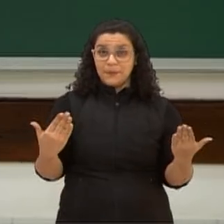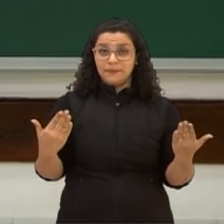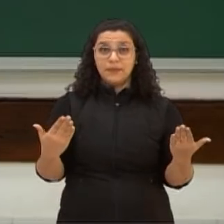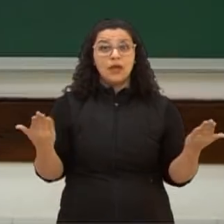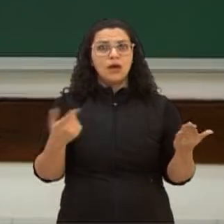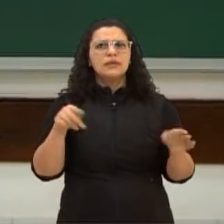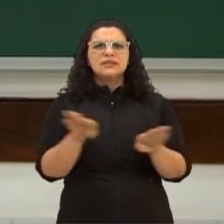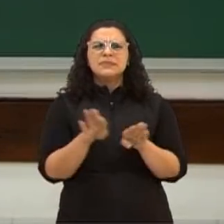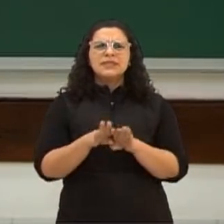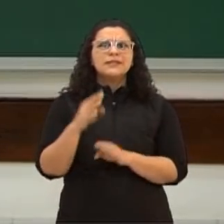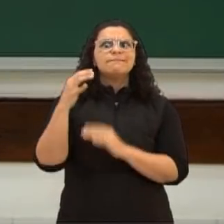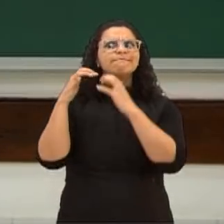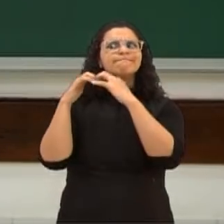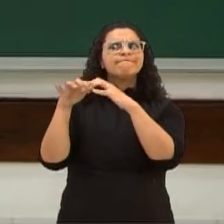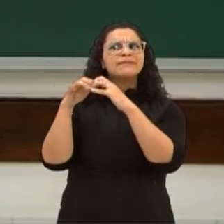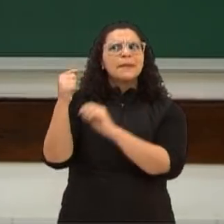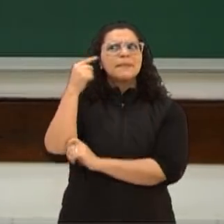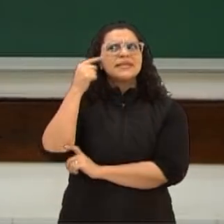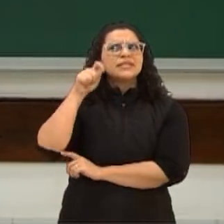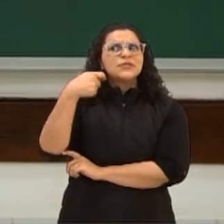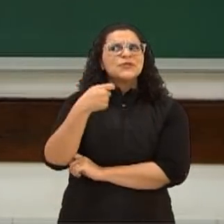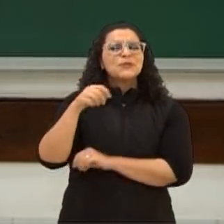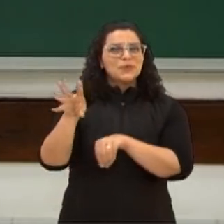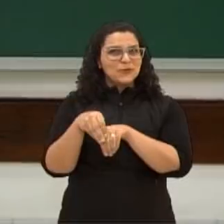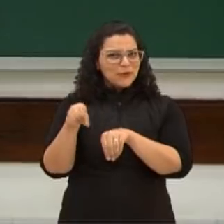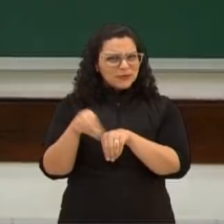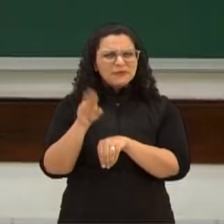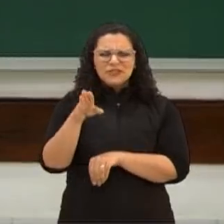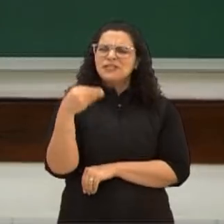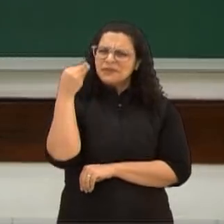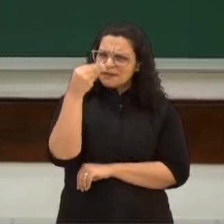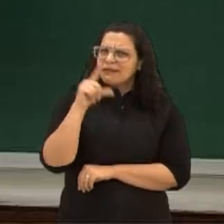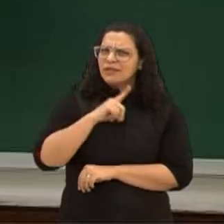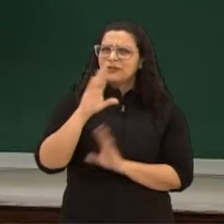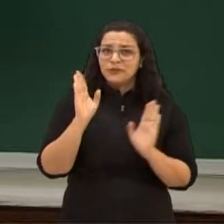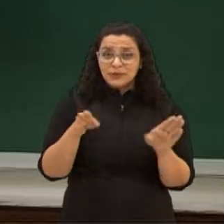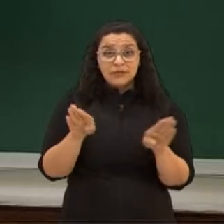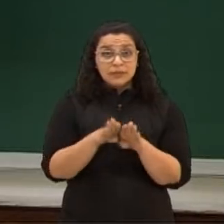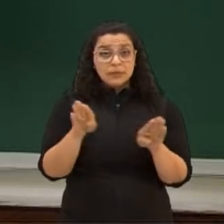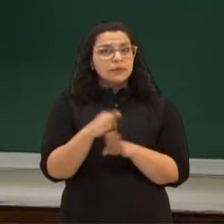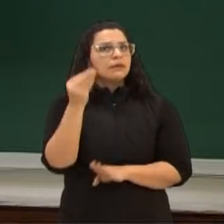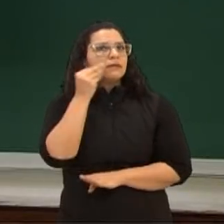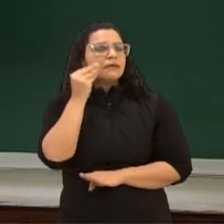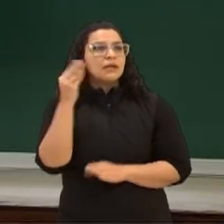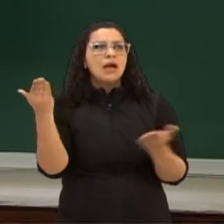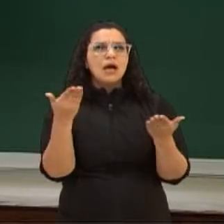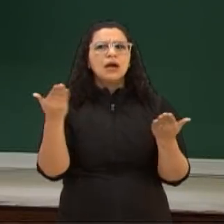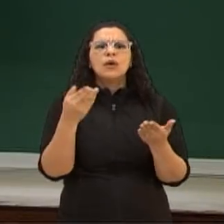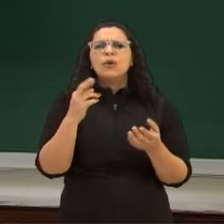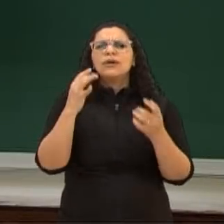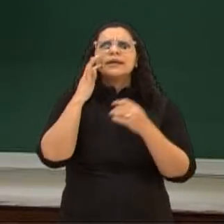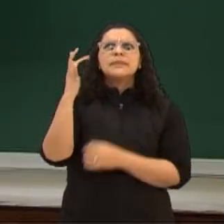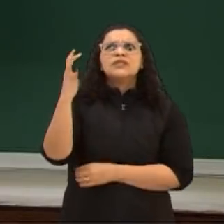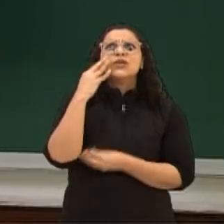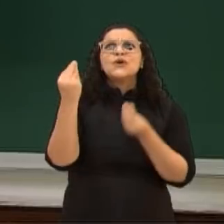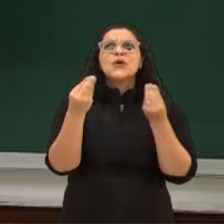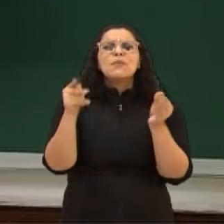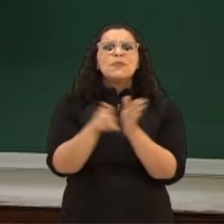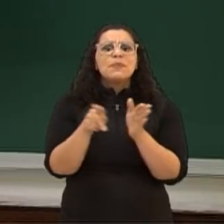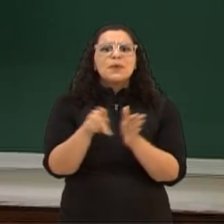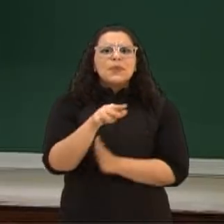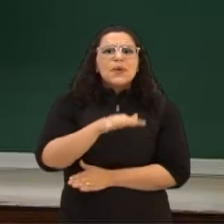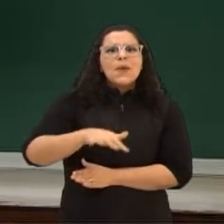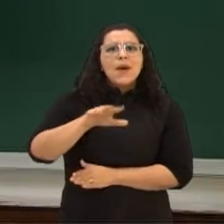Então, buscaram aí na mente de vocês esses conhecimentos prévios que vocês têm para tentar imaginar ali qual